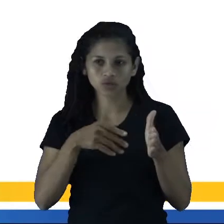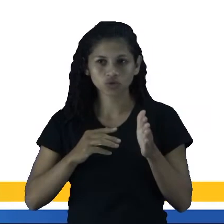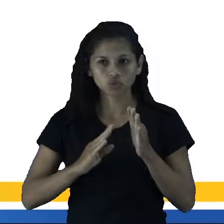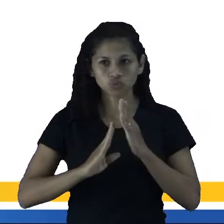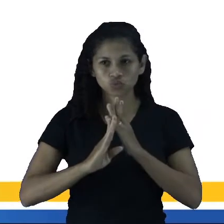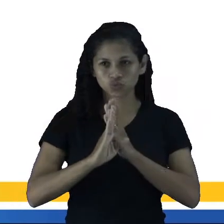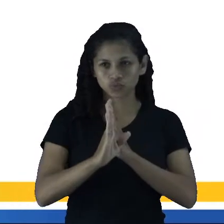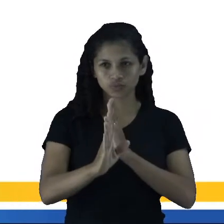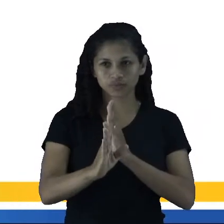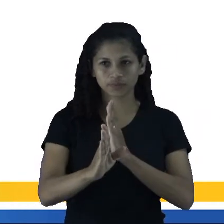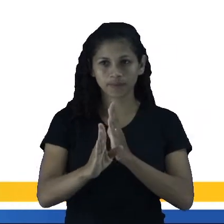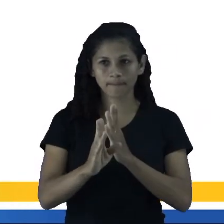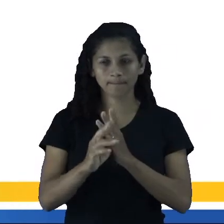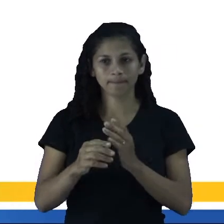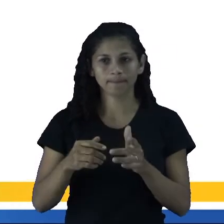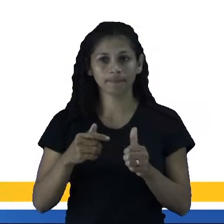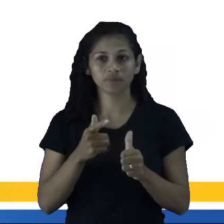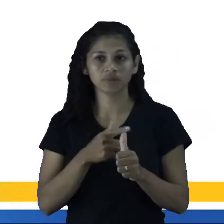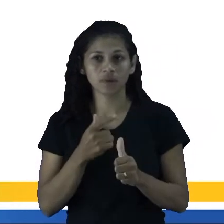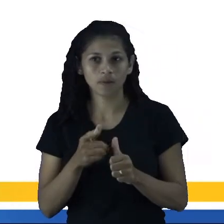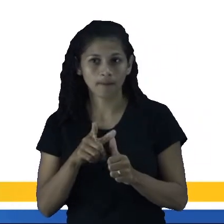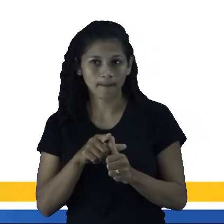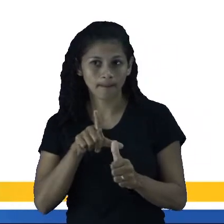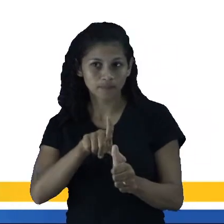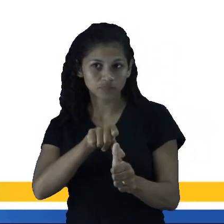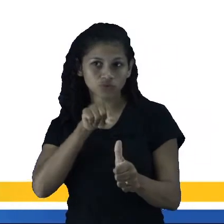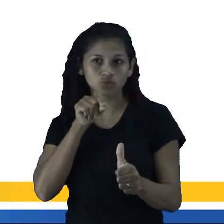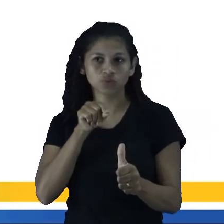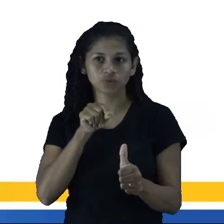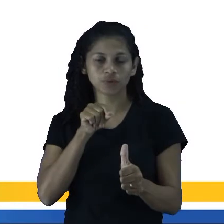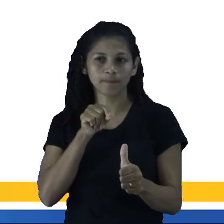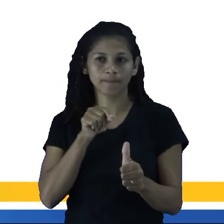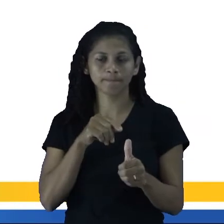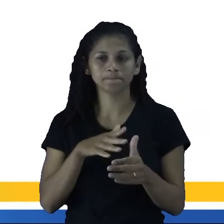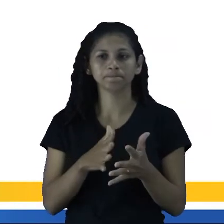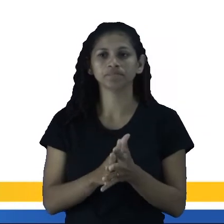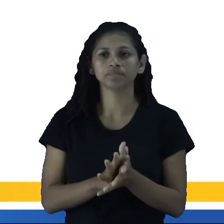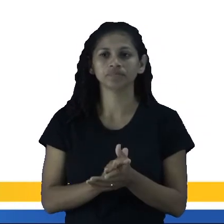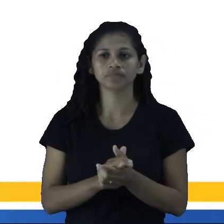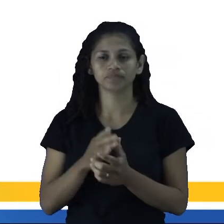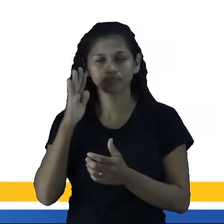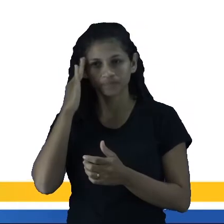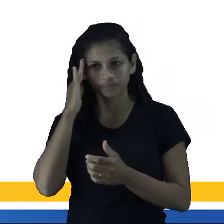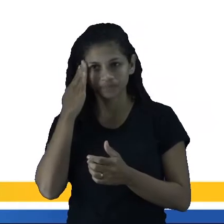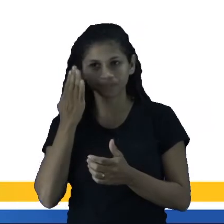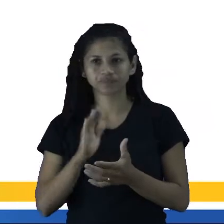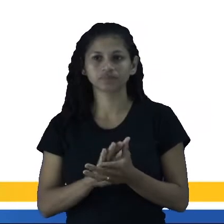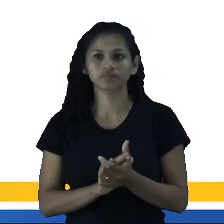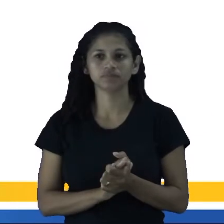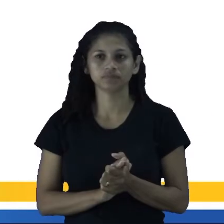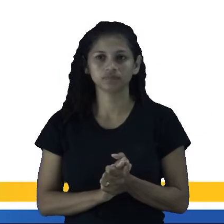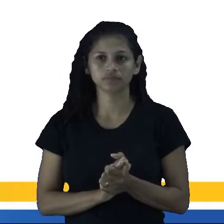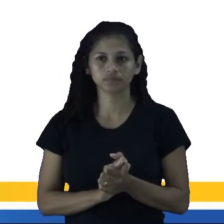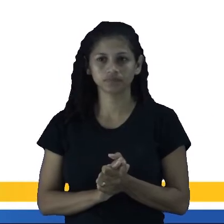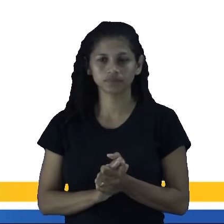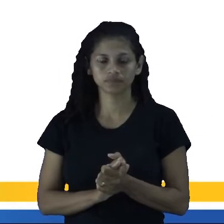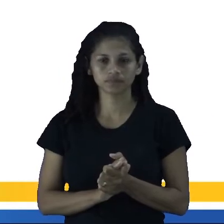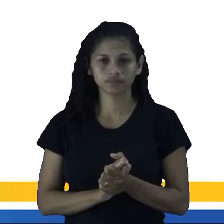precisamos escolher primeiro, então, as n possibilidades. Vamos entender isso aqui, ó.